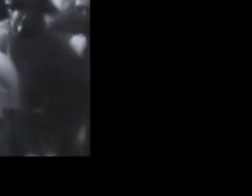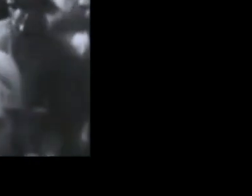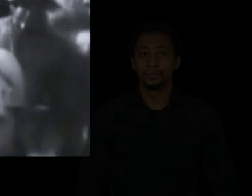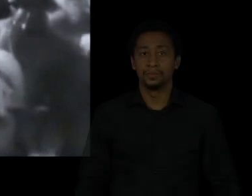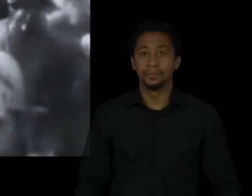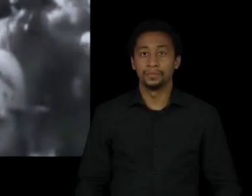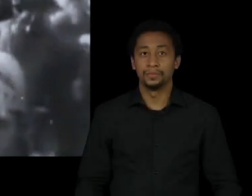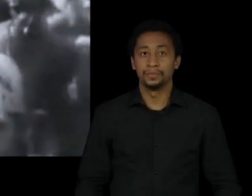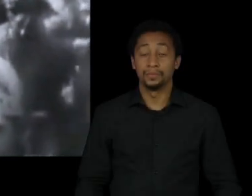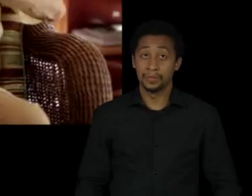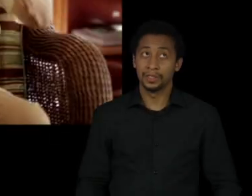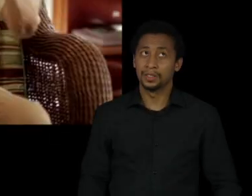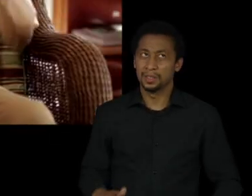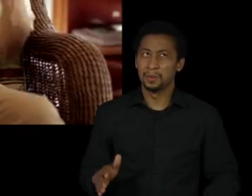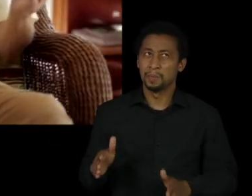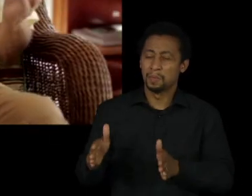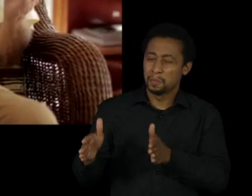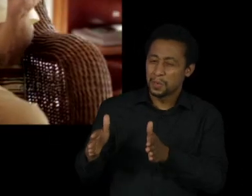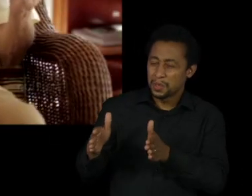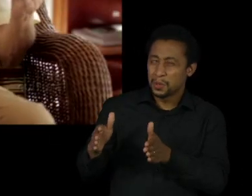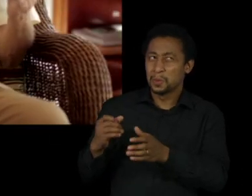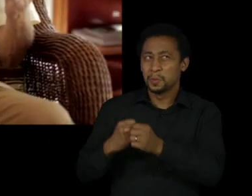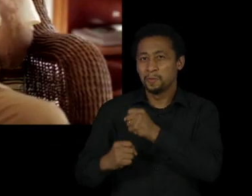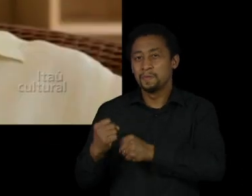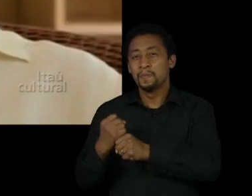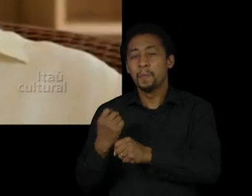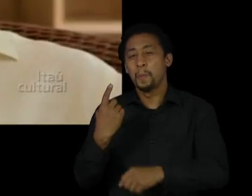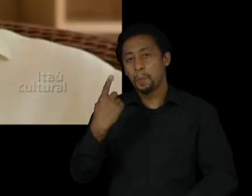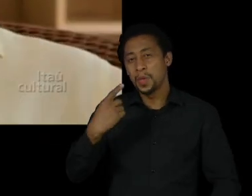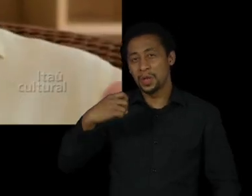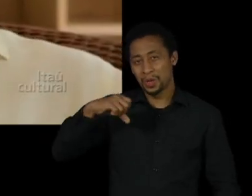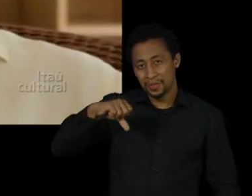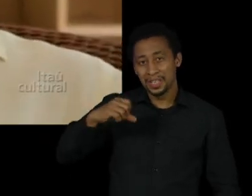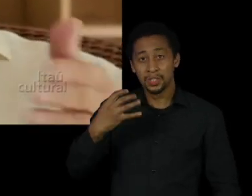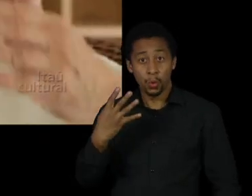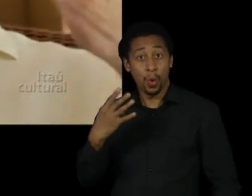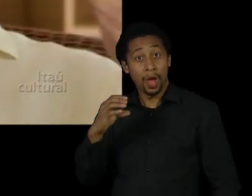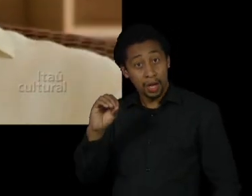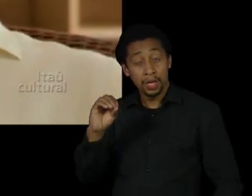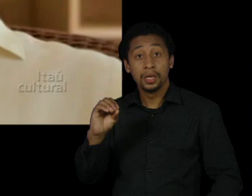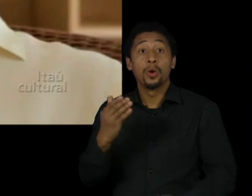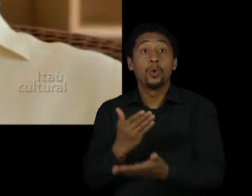Nos anos 40, começou a acontecer cineclubes, vários